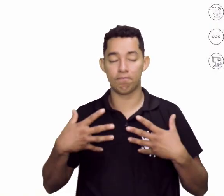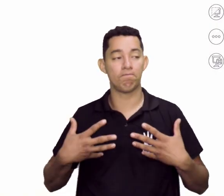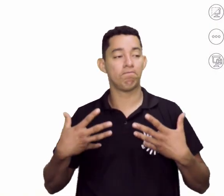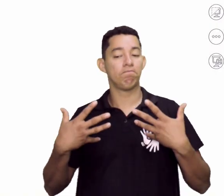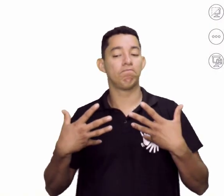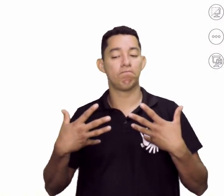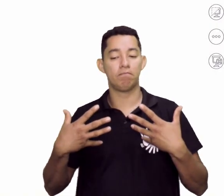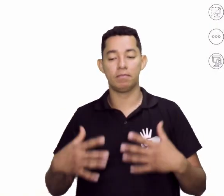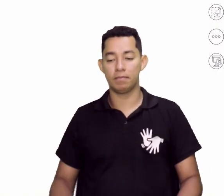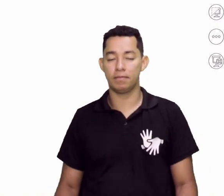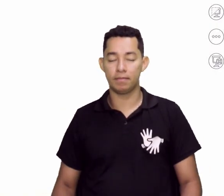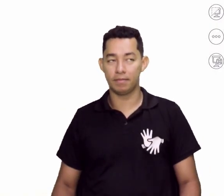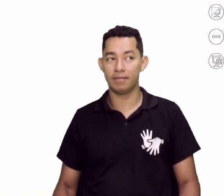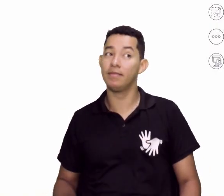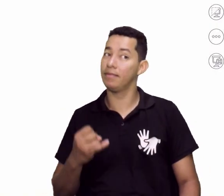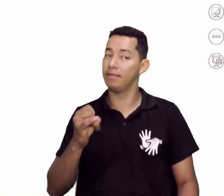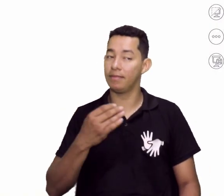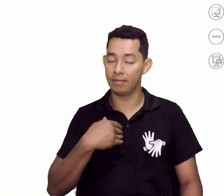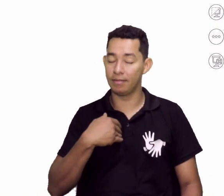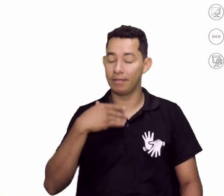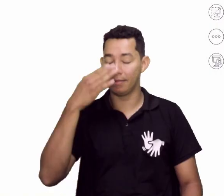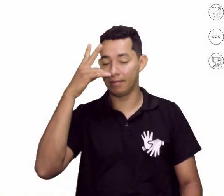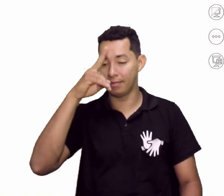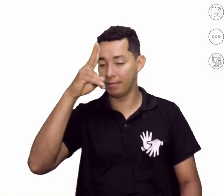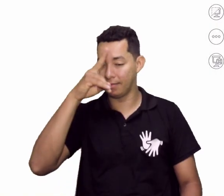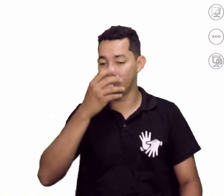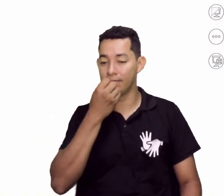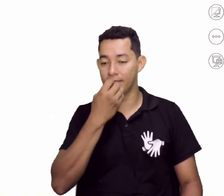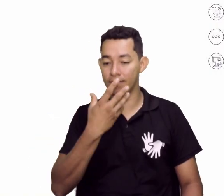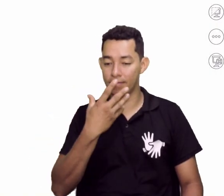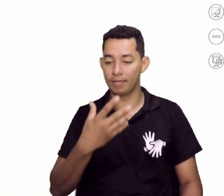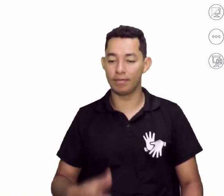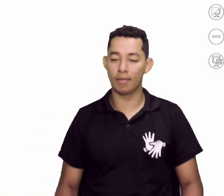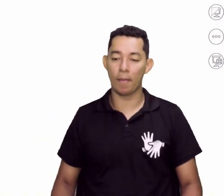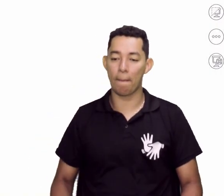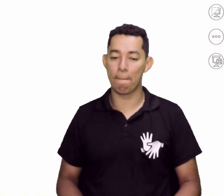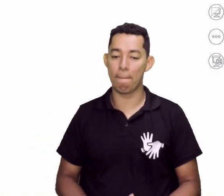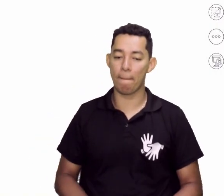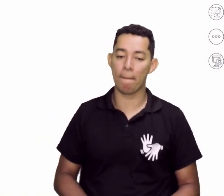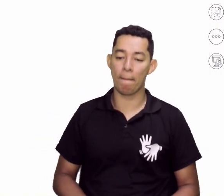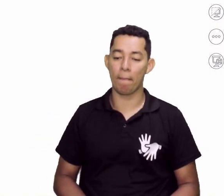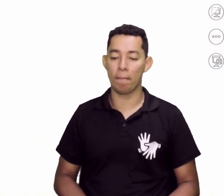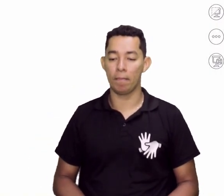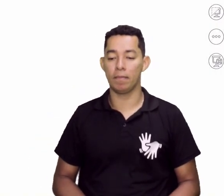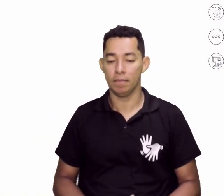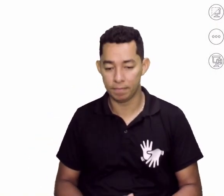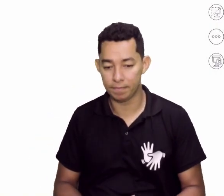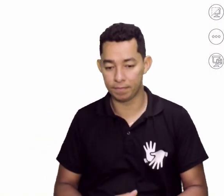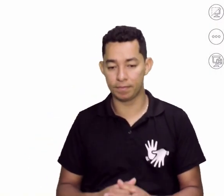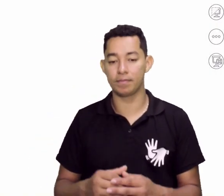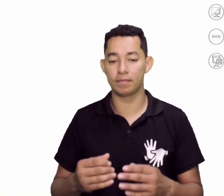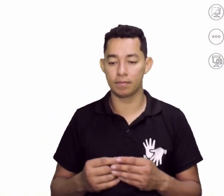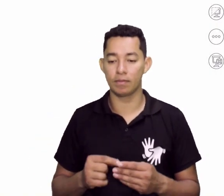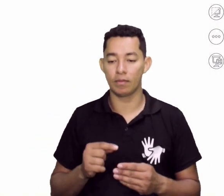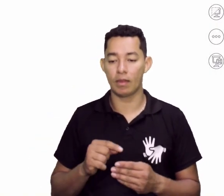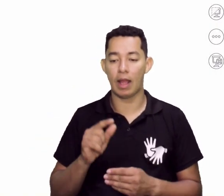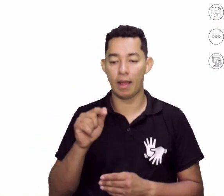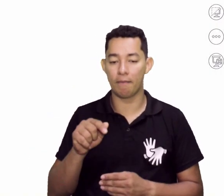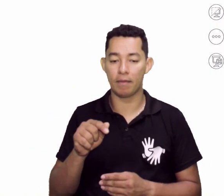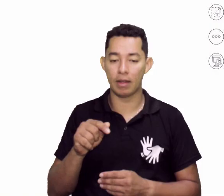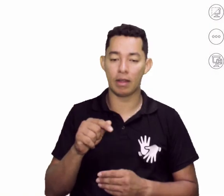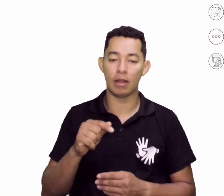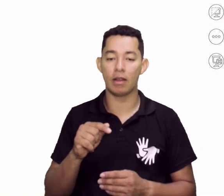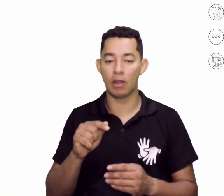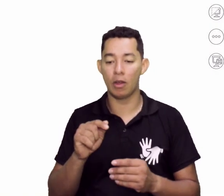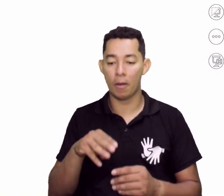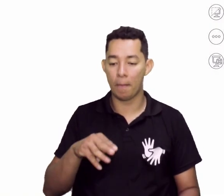não estou enganado. Aí vem o minimalismo, que é o uso mínimo de recursos. Será que a gente precisa